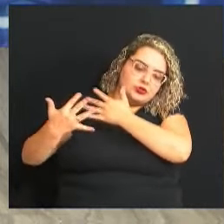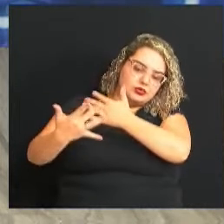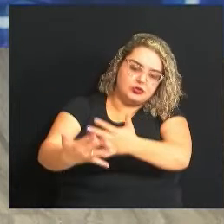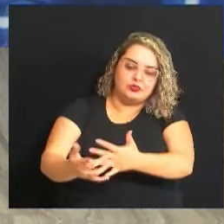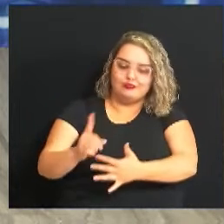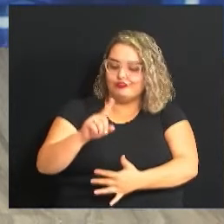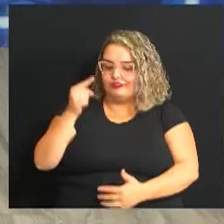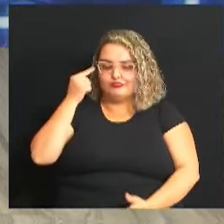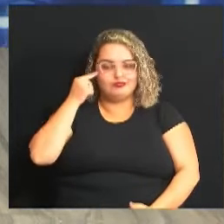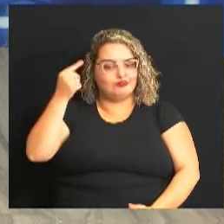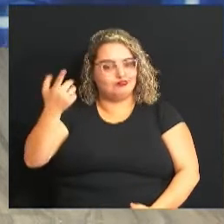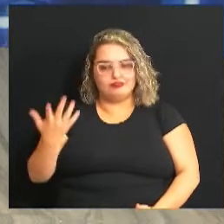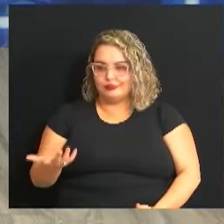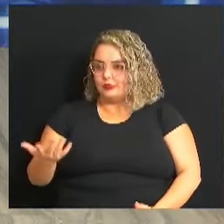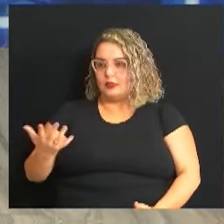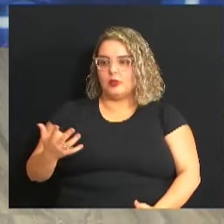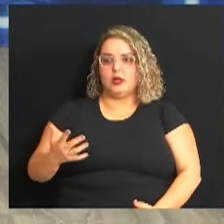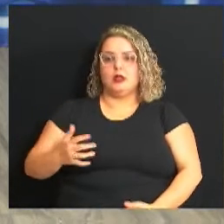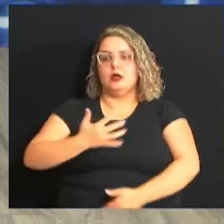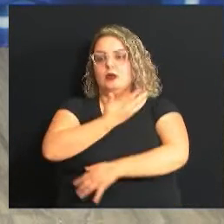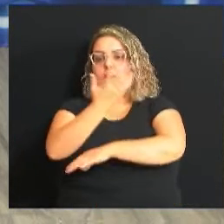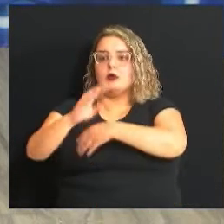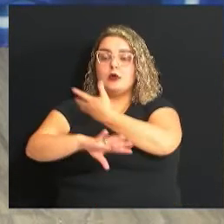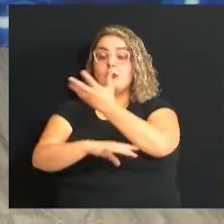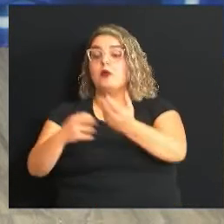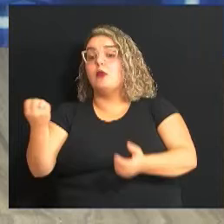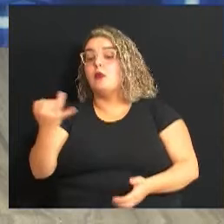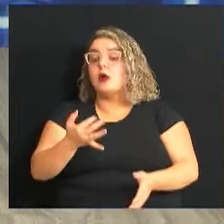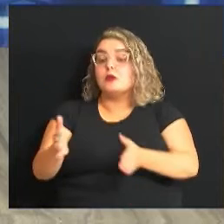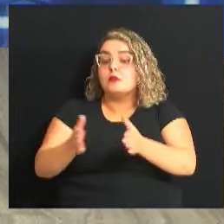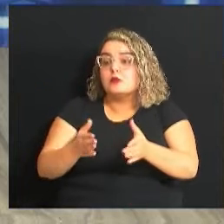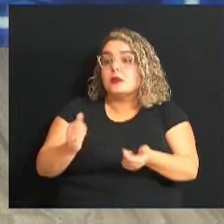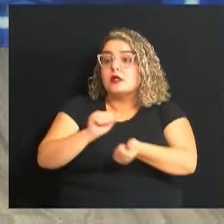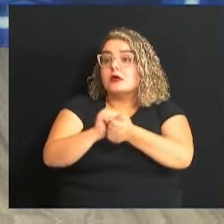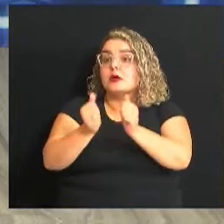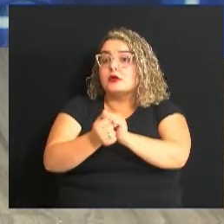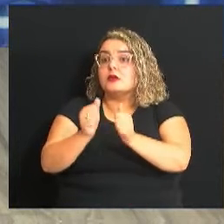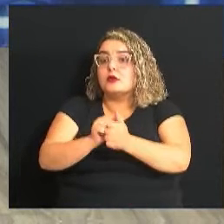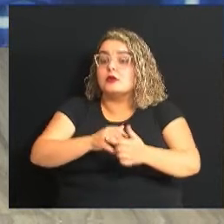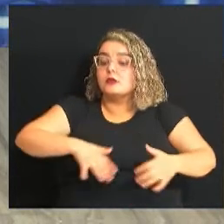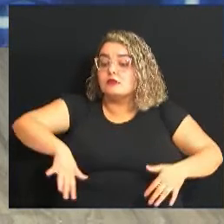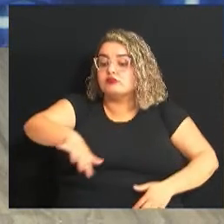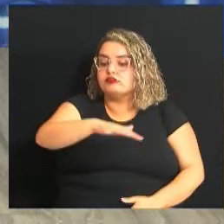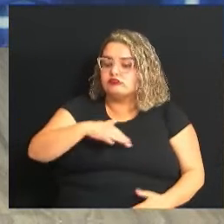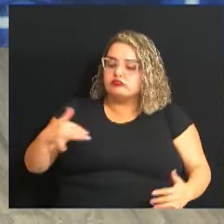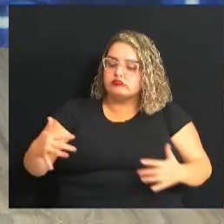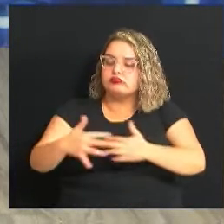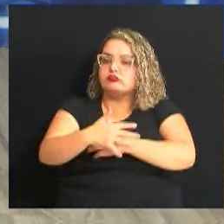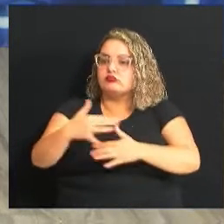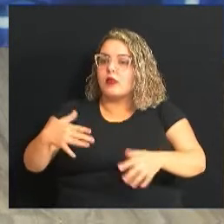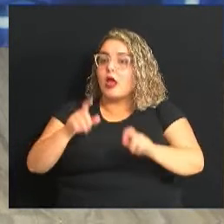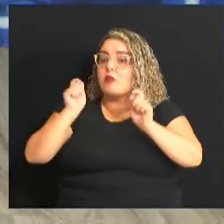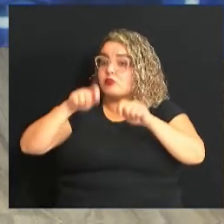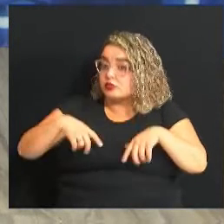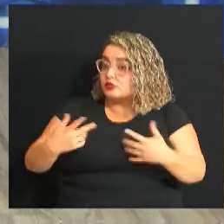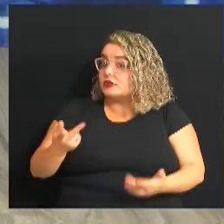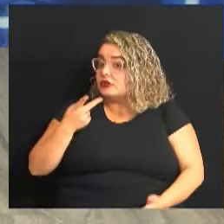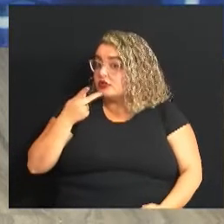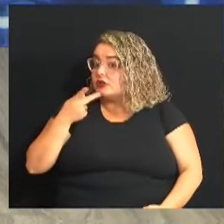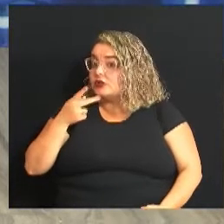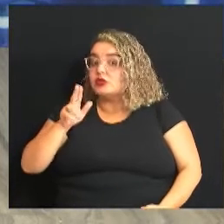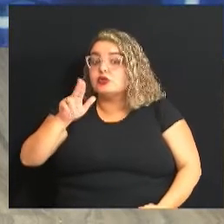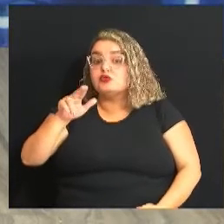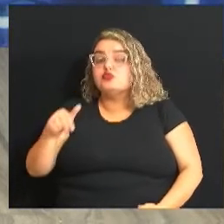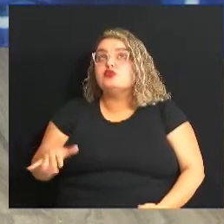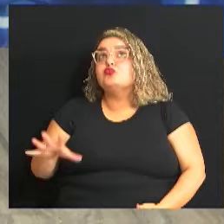isso? Essa vegetação leva quanto tempo para compor aquele cenário urbano? É possível a gente falar que nunca é